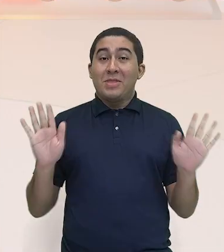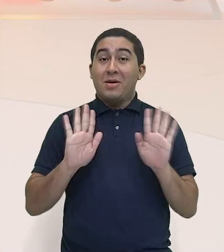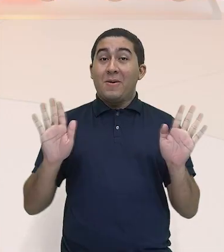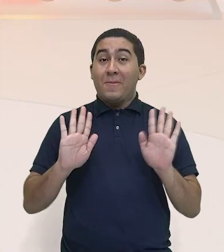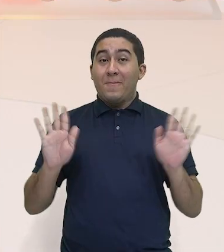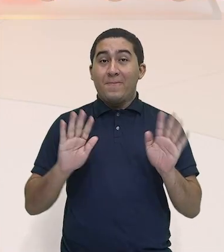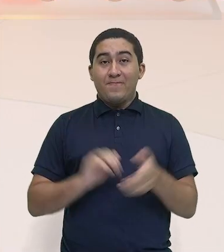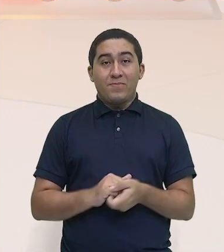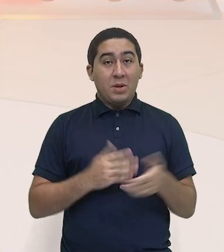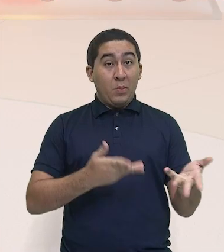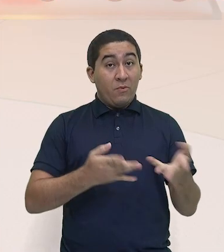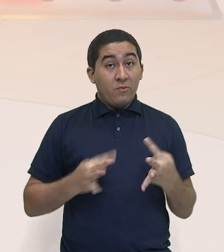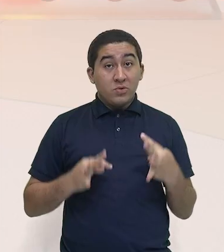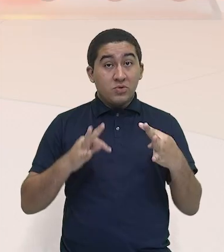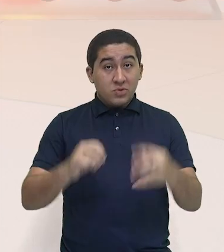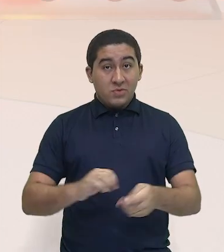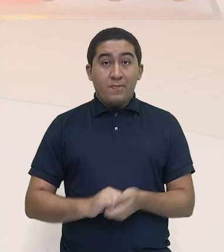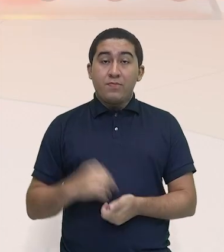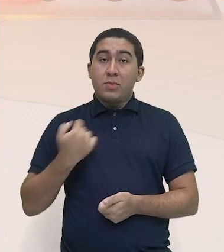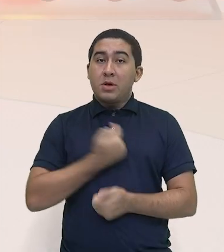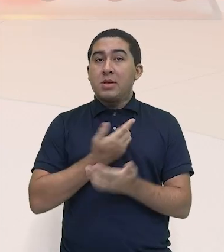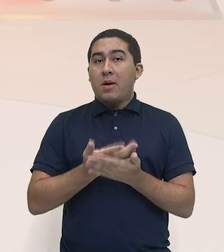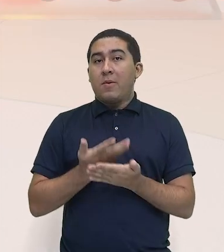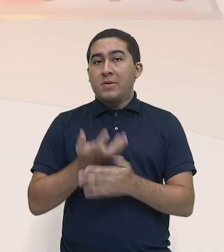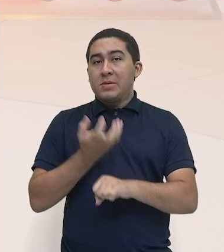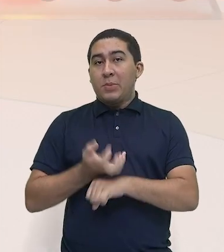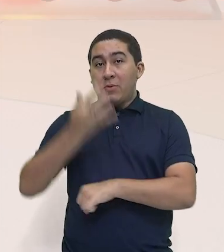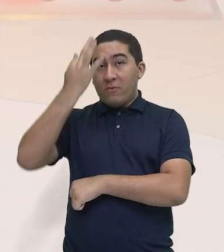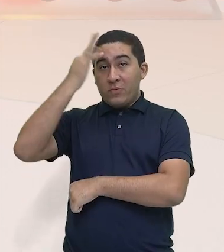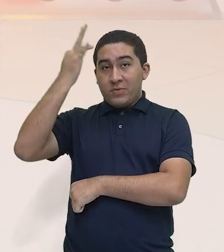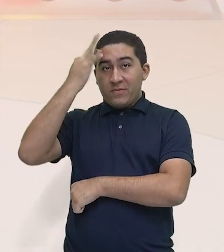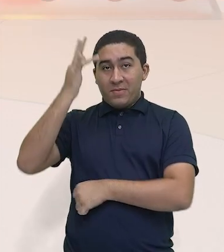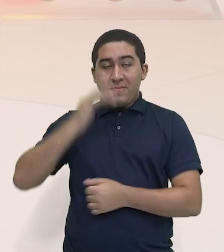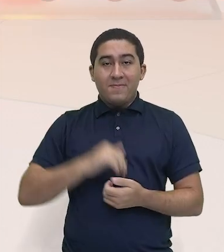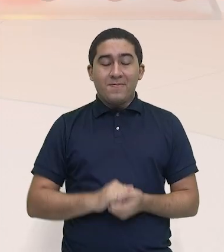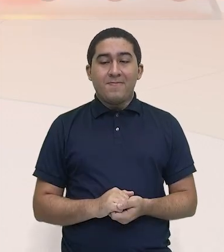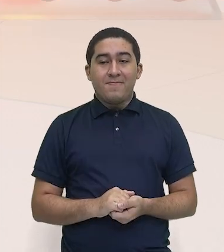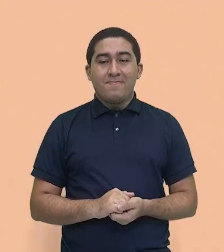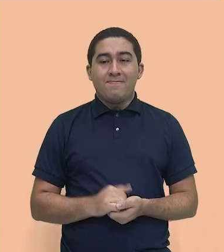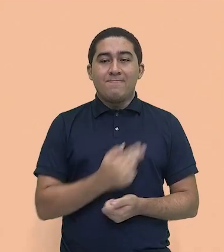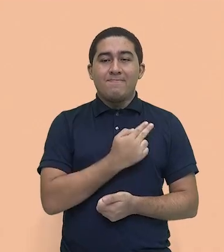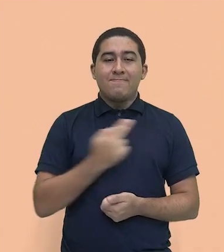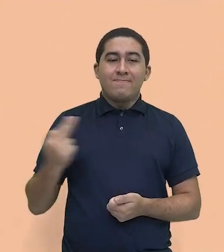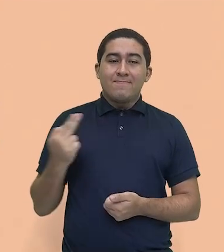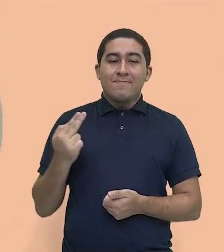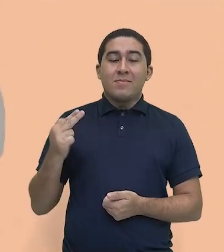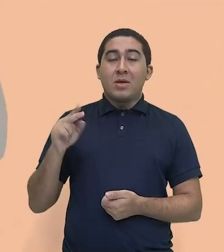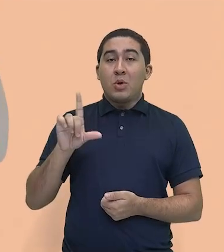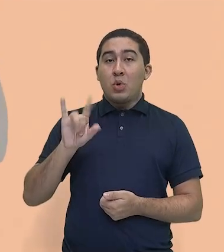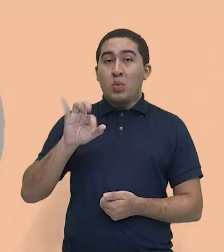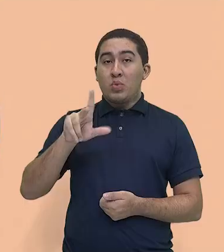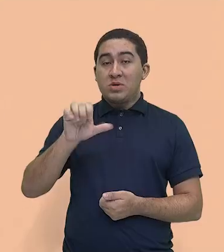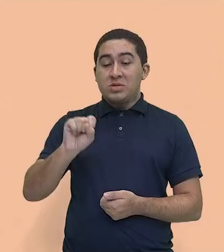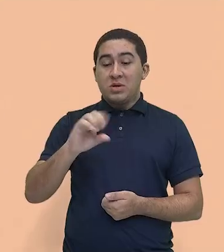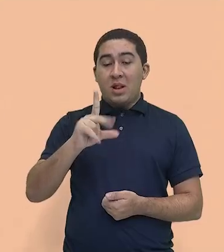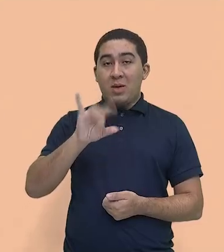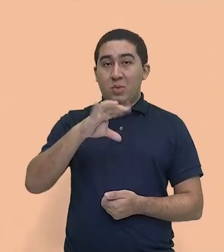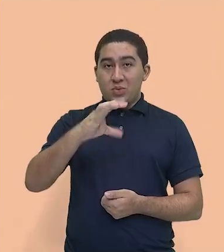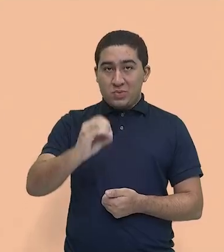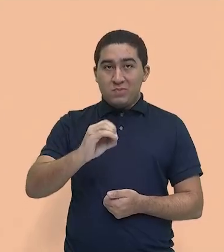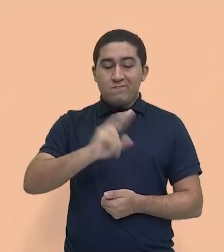Olá pessoal, sejam bem-vindos aqui à nossa aula de filosofia. Eu sou o professor Luiz